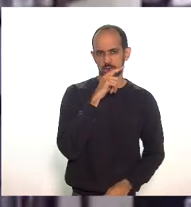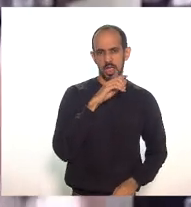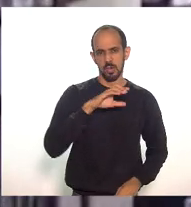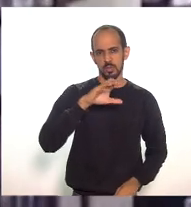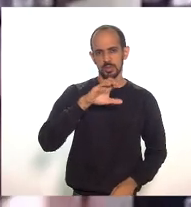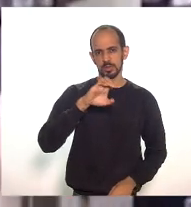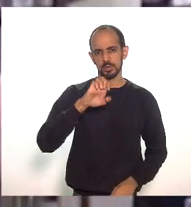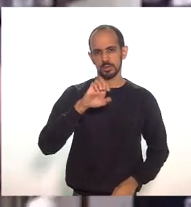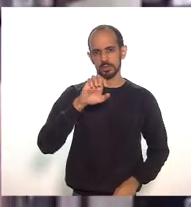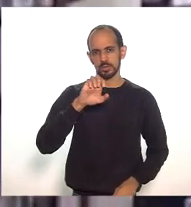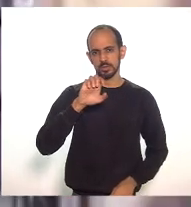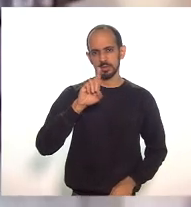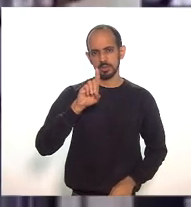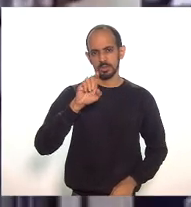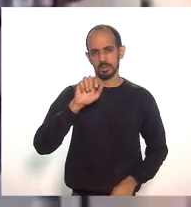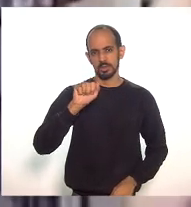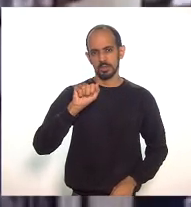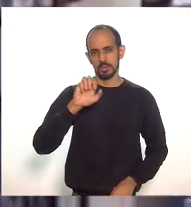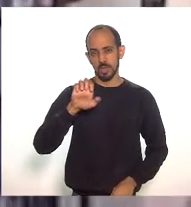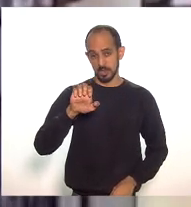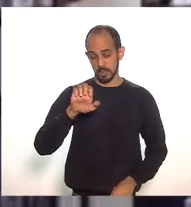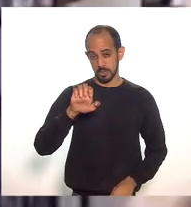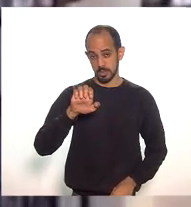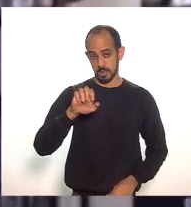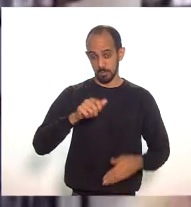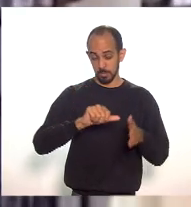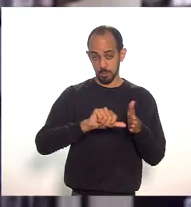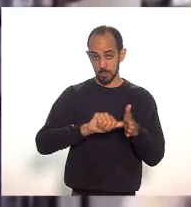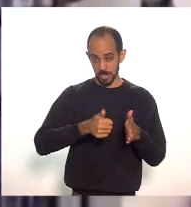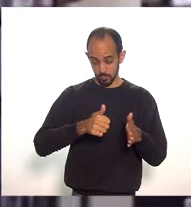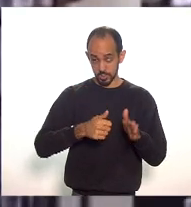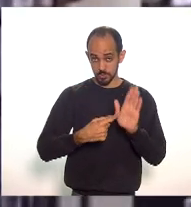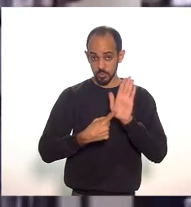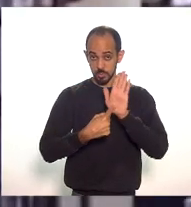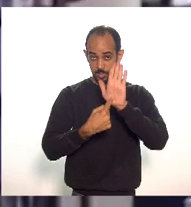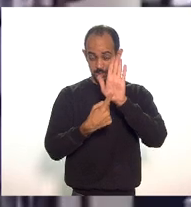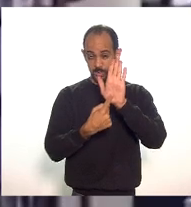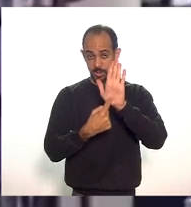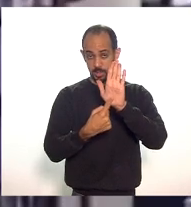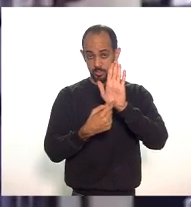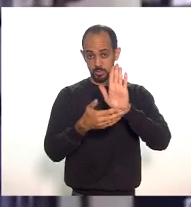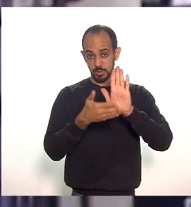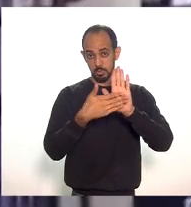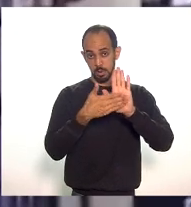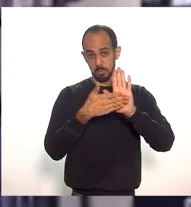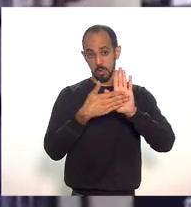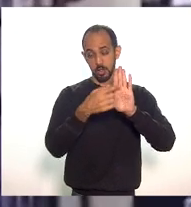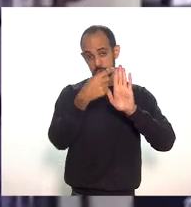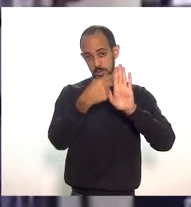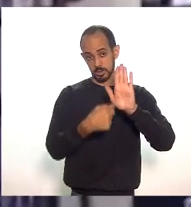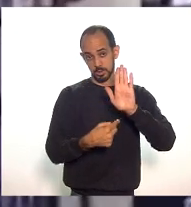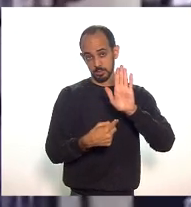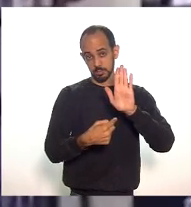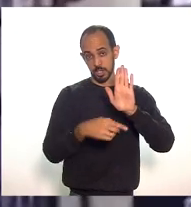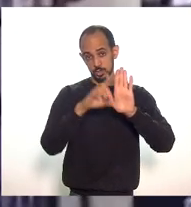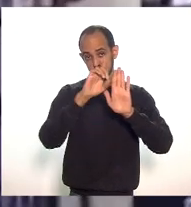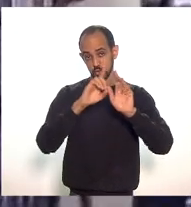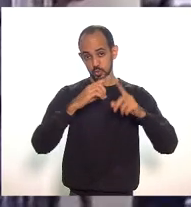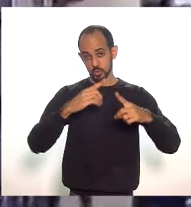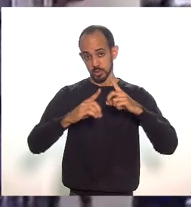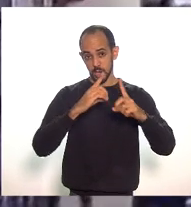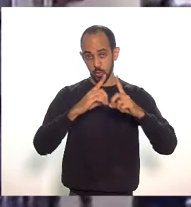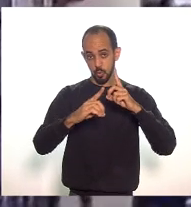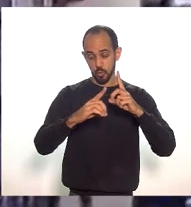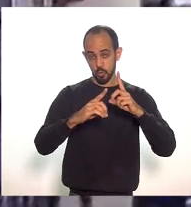não tinha a primeira vez que foi apresentada essa proposta para discussão pelos deputados